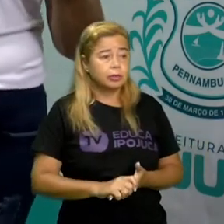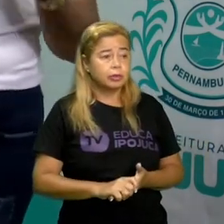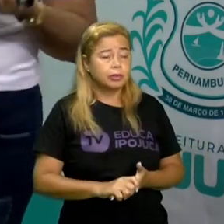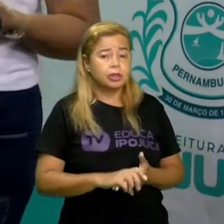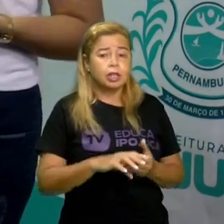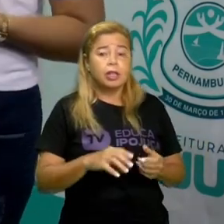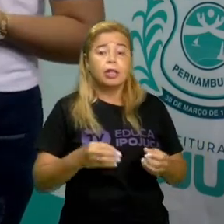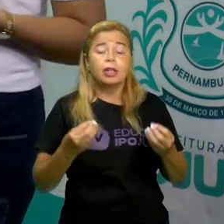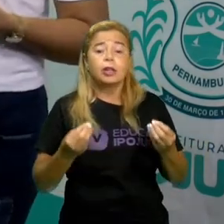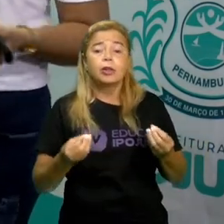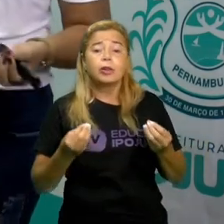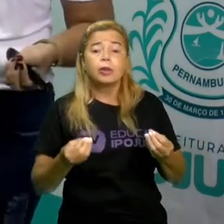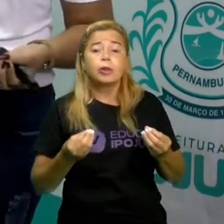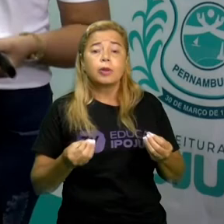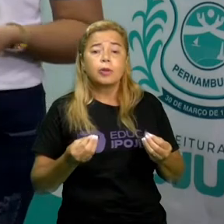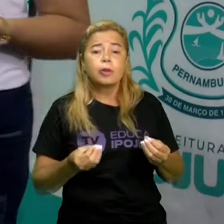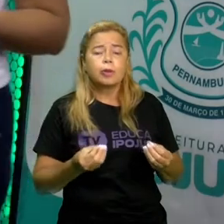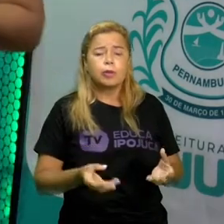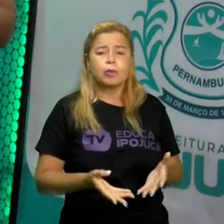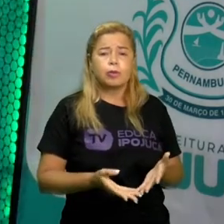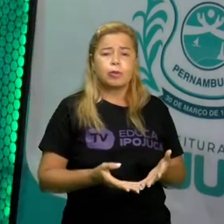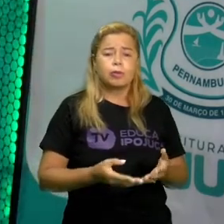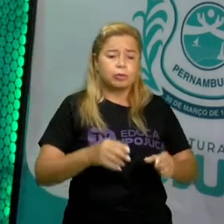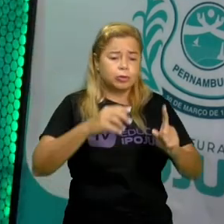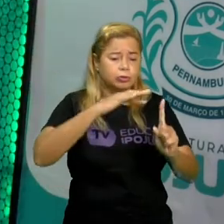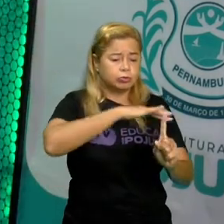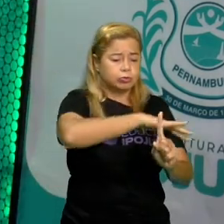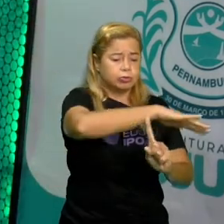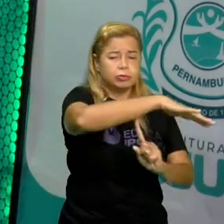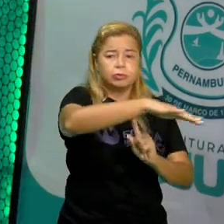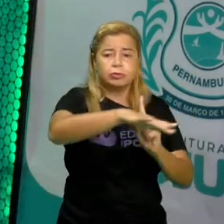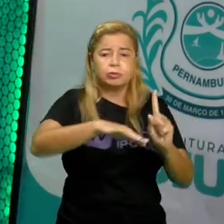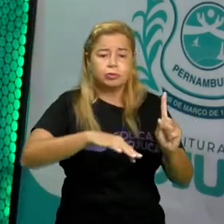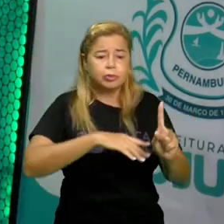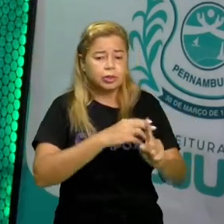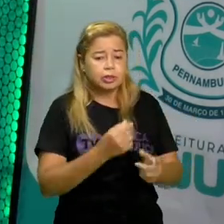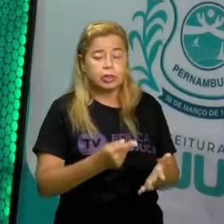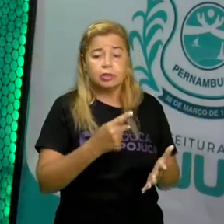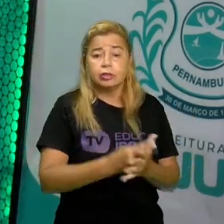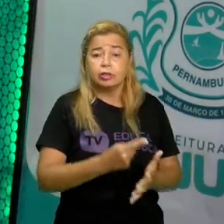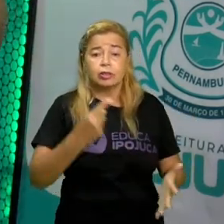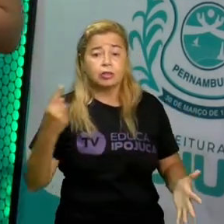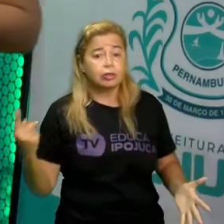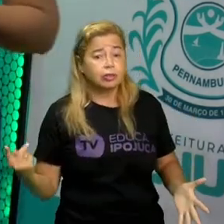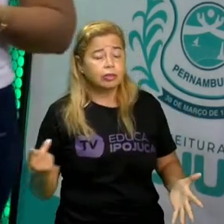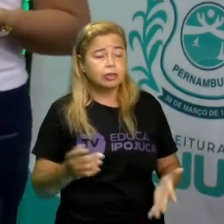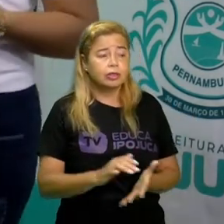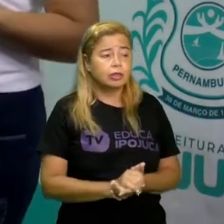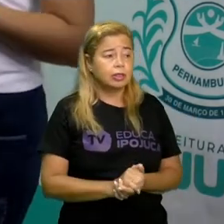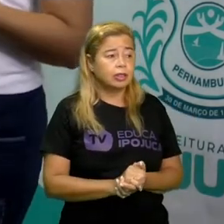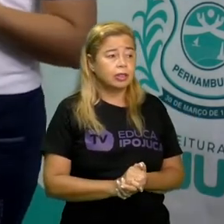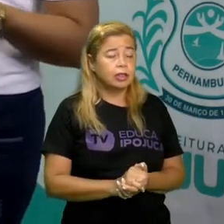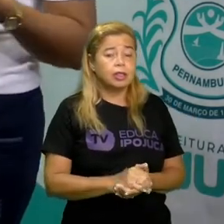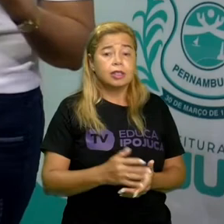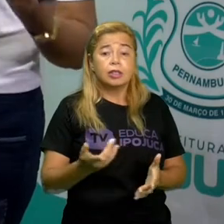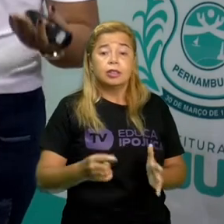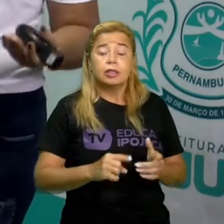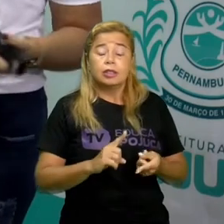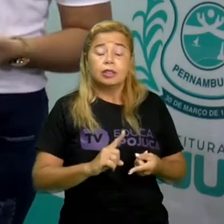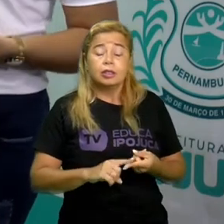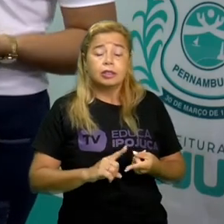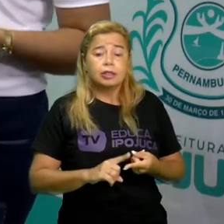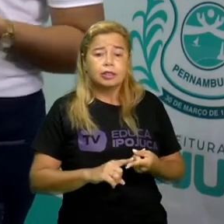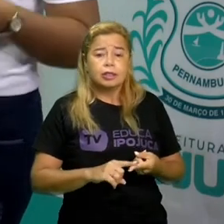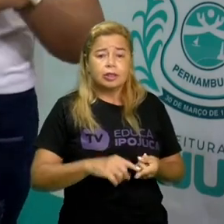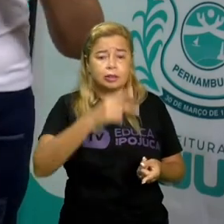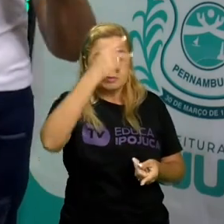impacto provocado pelo meio ambiente. Também, se é maior ou menor a presença dos indivíduos em uma determinada